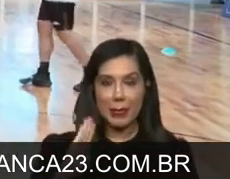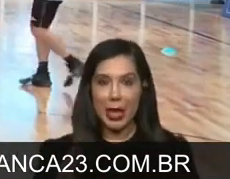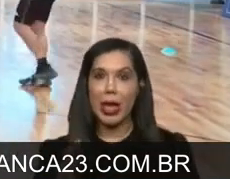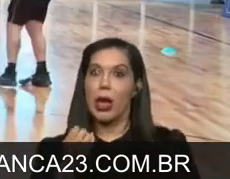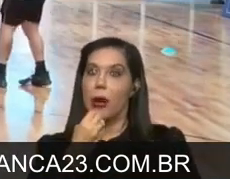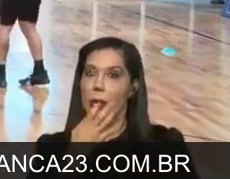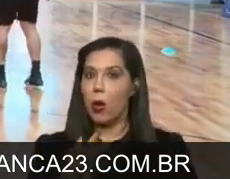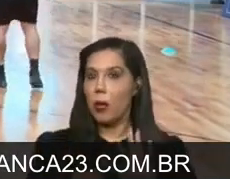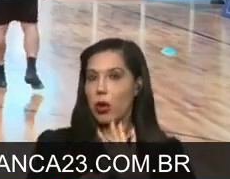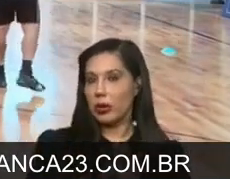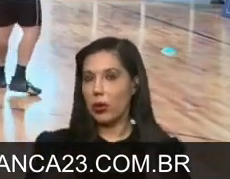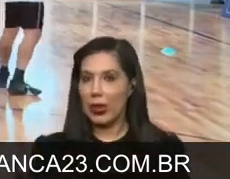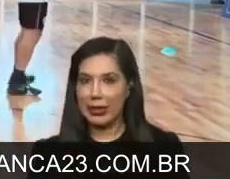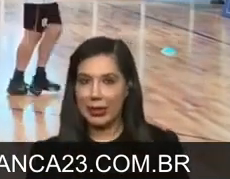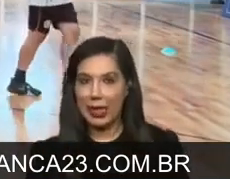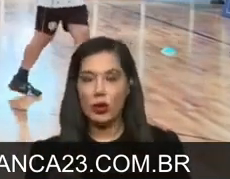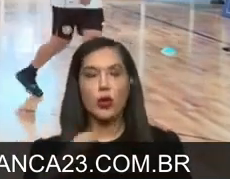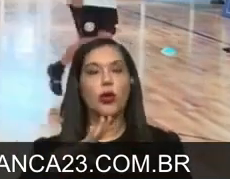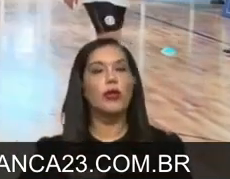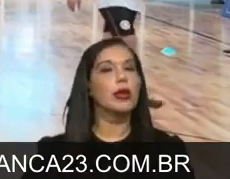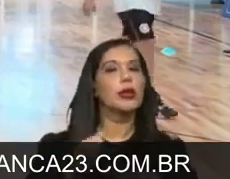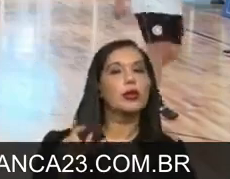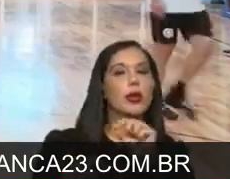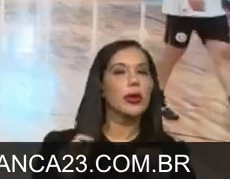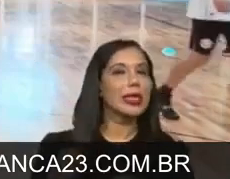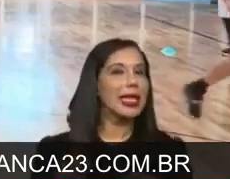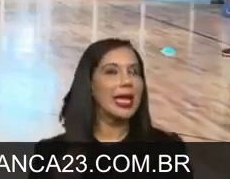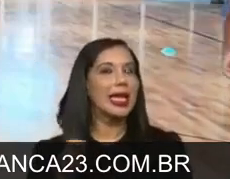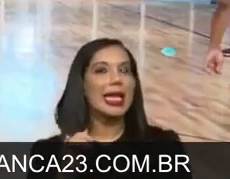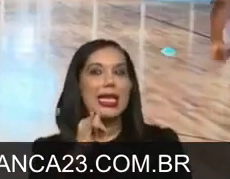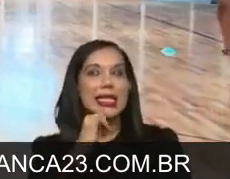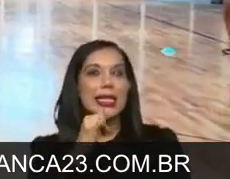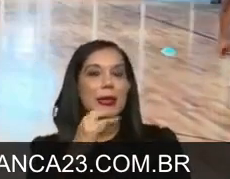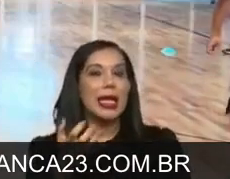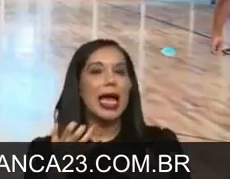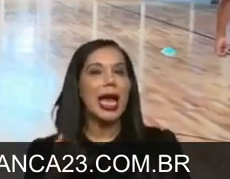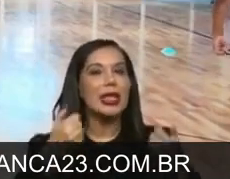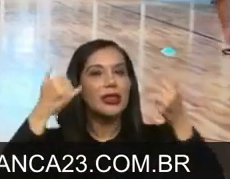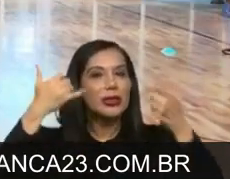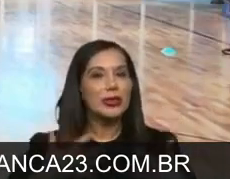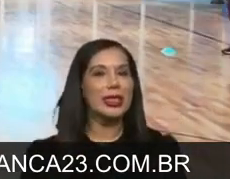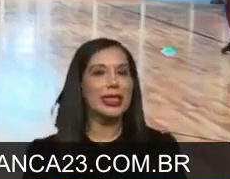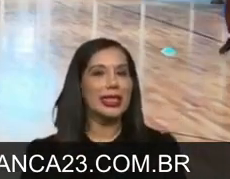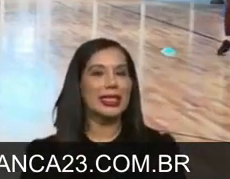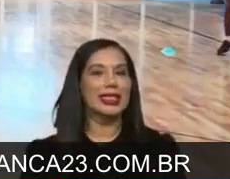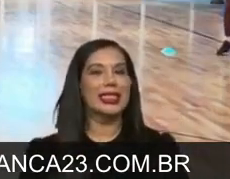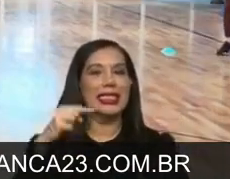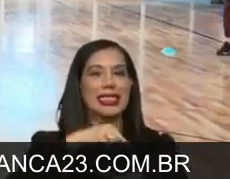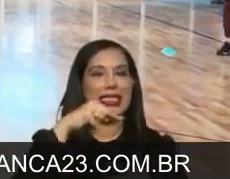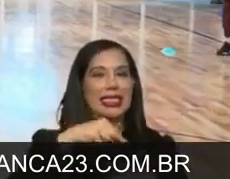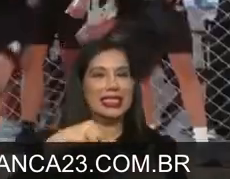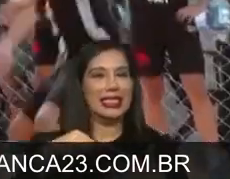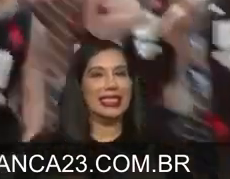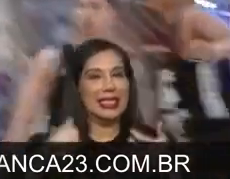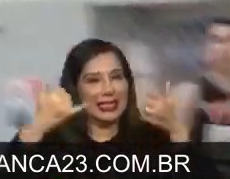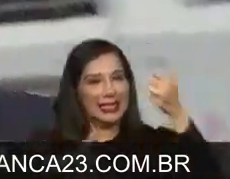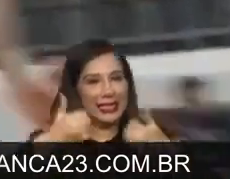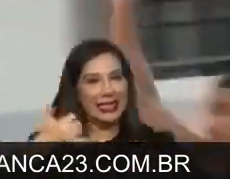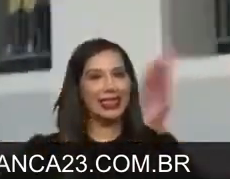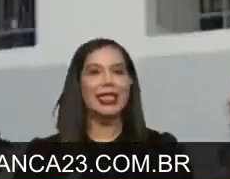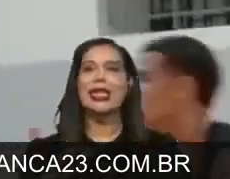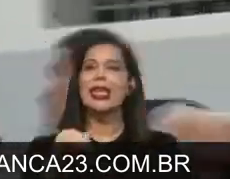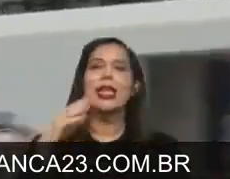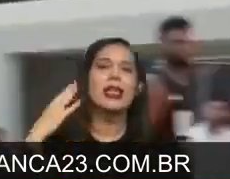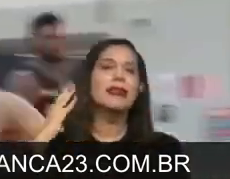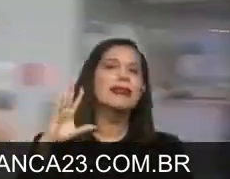boa impressão, o Vasco apostou naquela fórmula que a gente no esporte já falou muitas e muitas vezes. Quem nunca